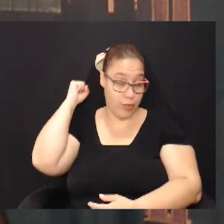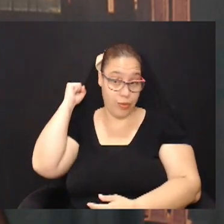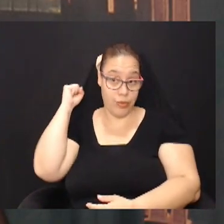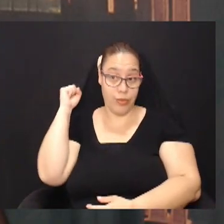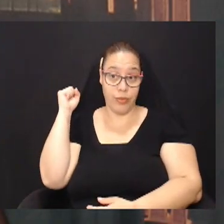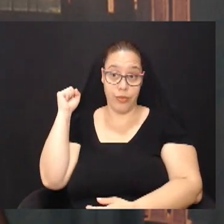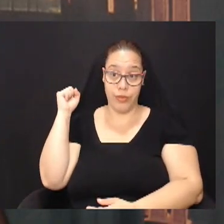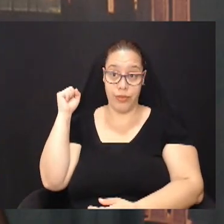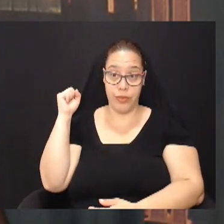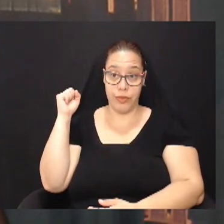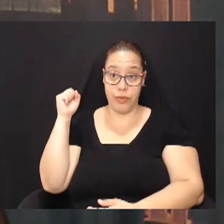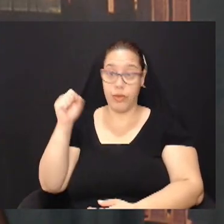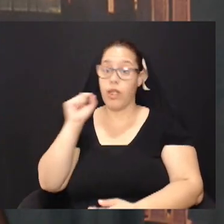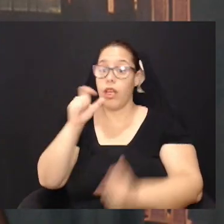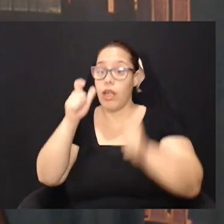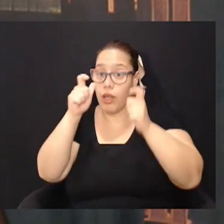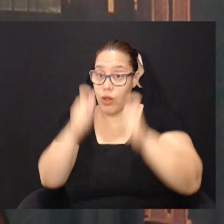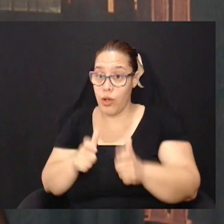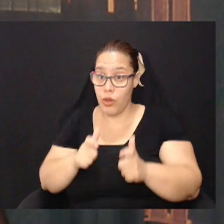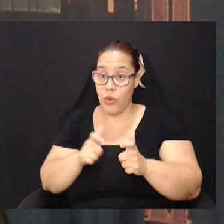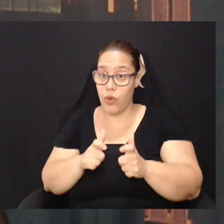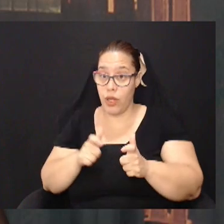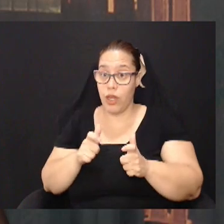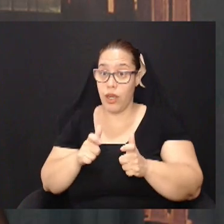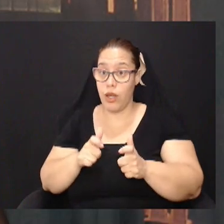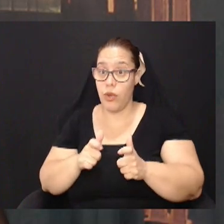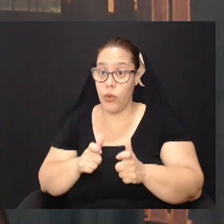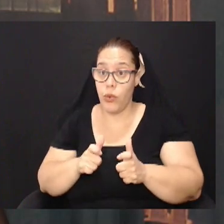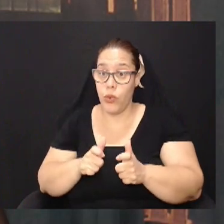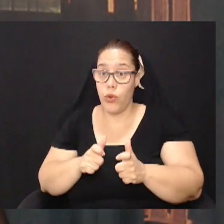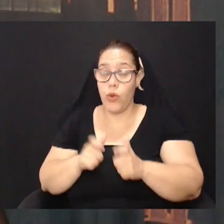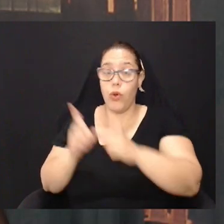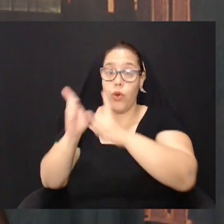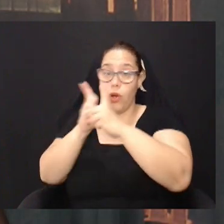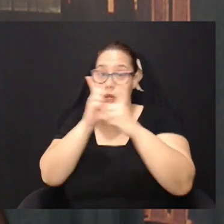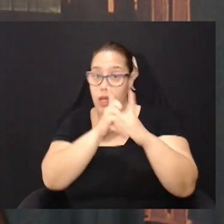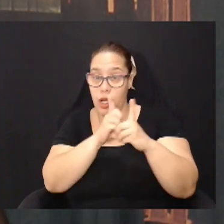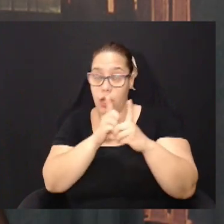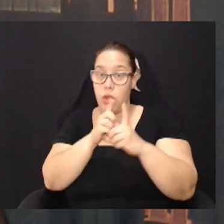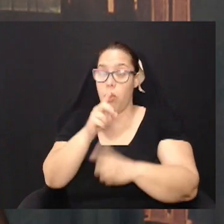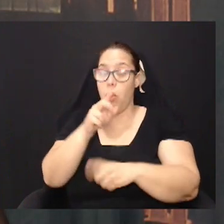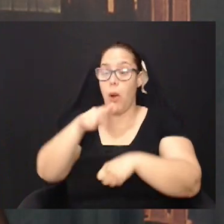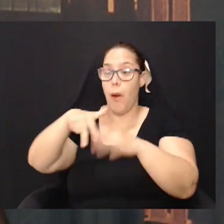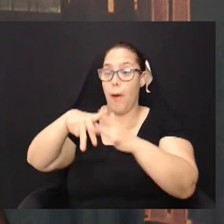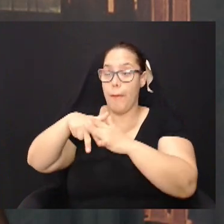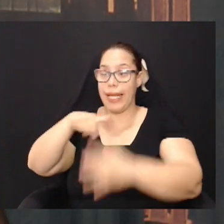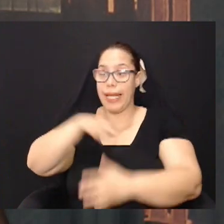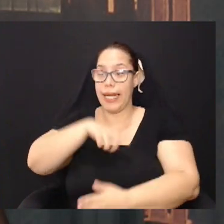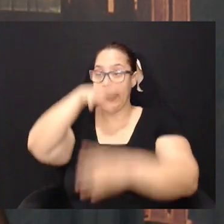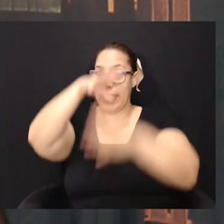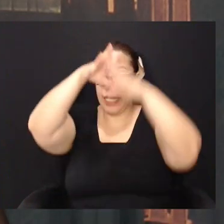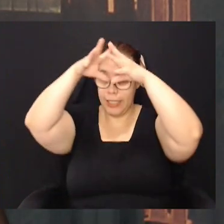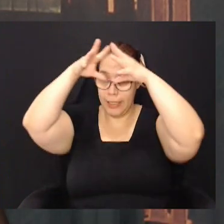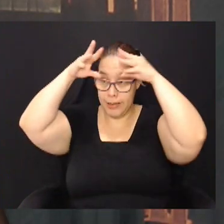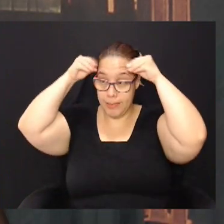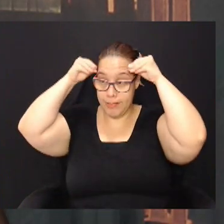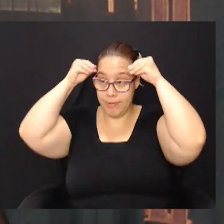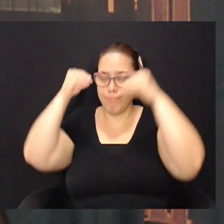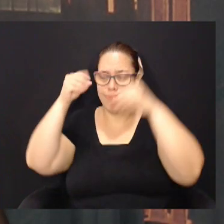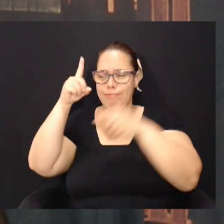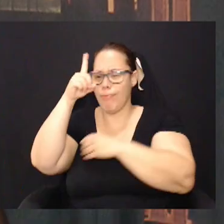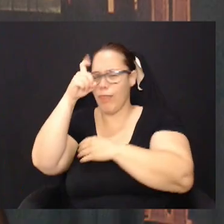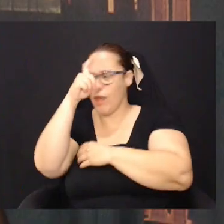esses cenários para o mundo real, eu atendo muito paciente com Alzheimer. Sim. E é muito difícil para os familiares de um paciente com